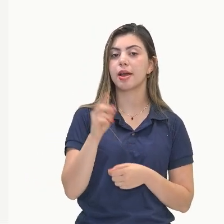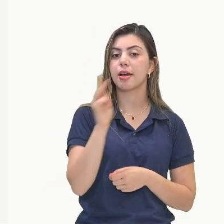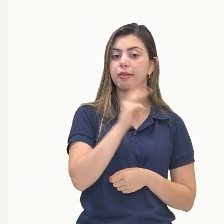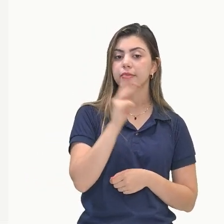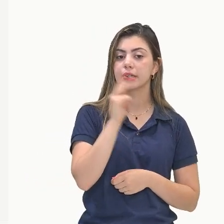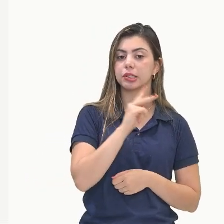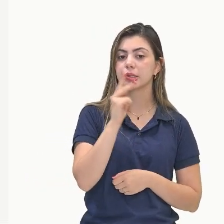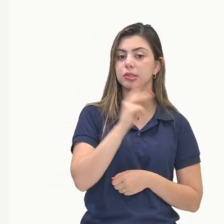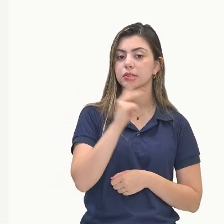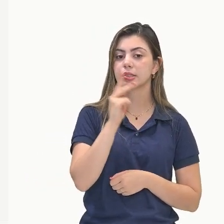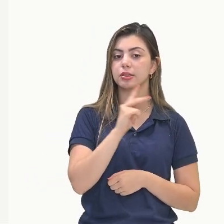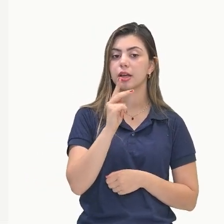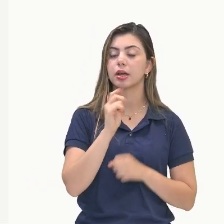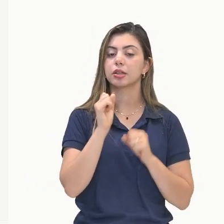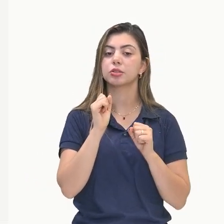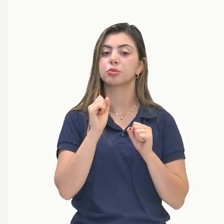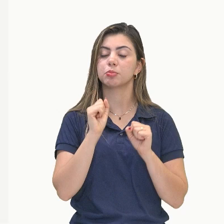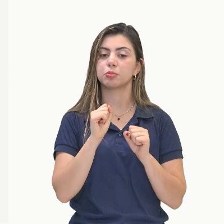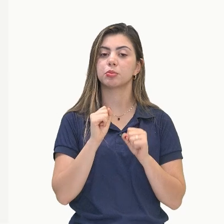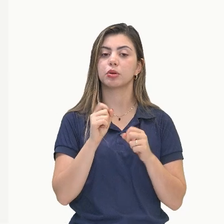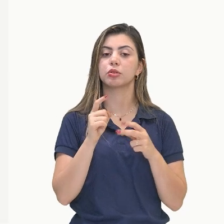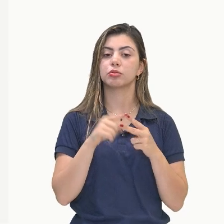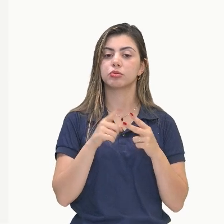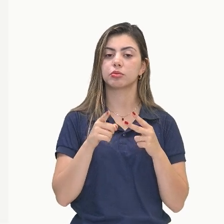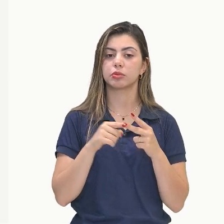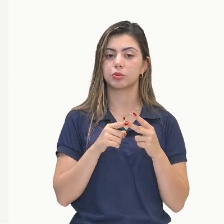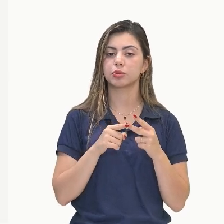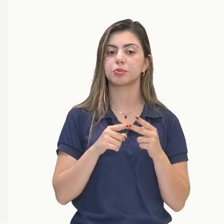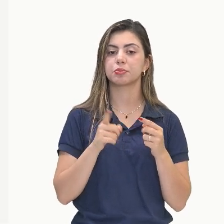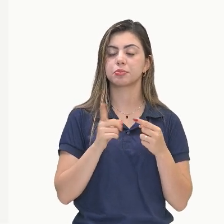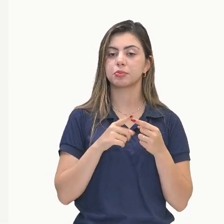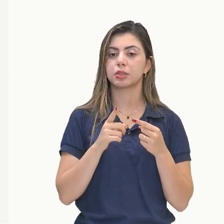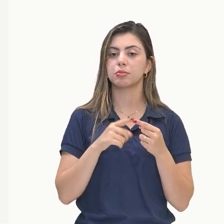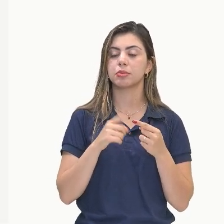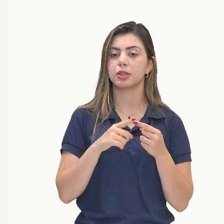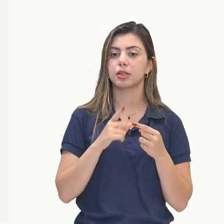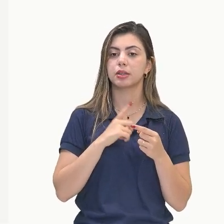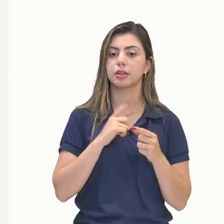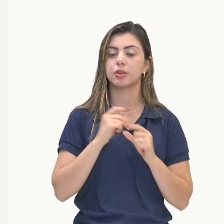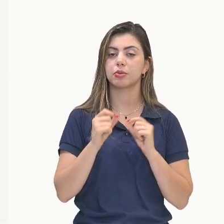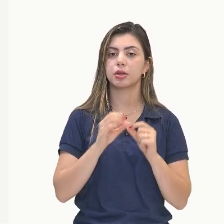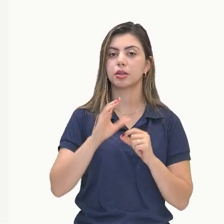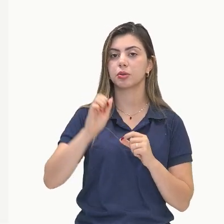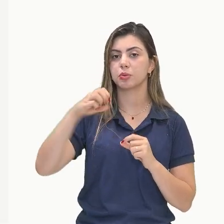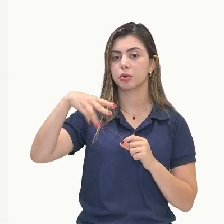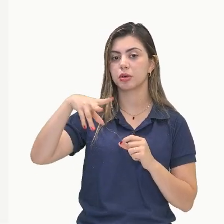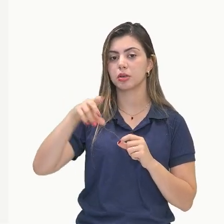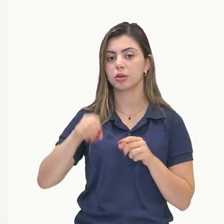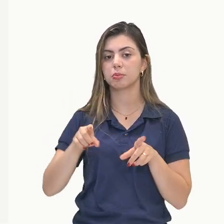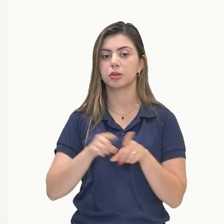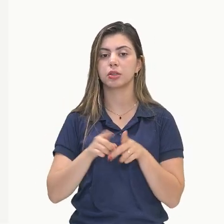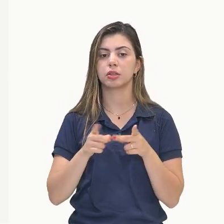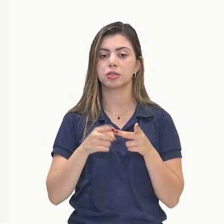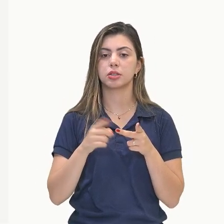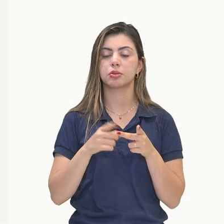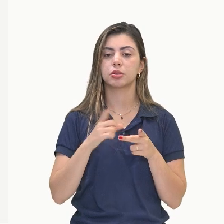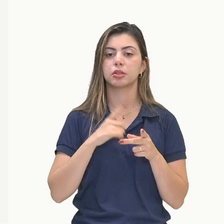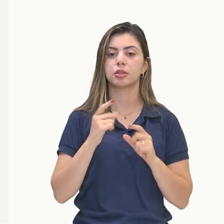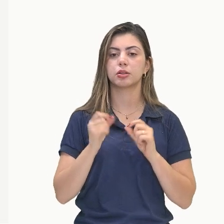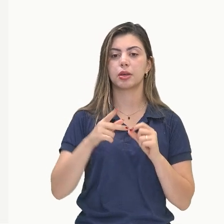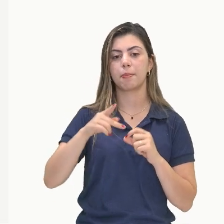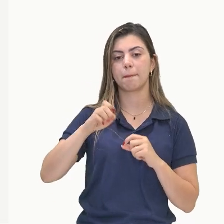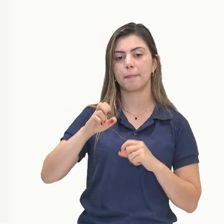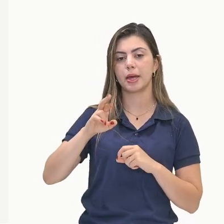ela vai ser decomposta em duas parcelas, a primeira na direção do campo e a segunda perpendicular ao campo. E a